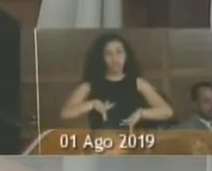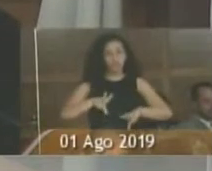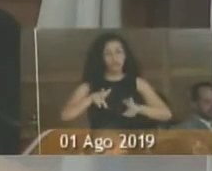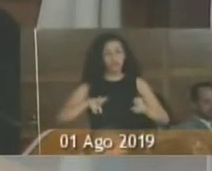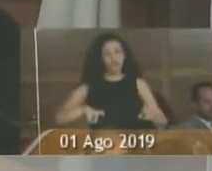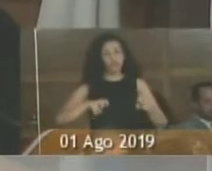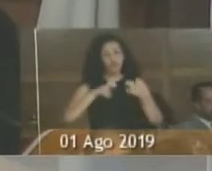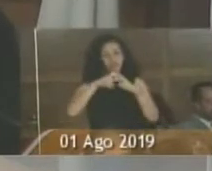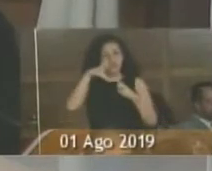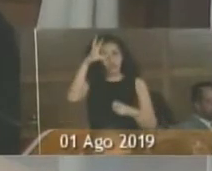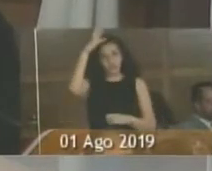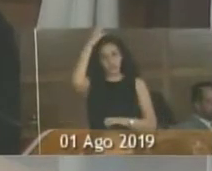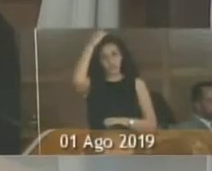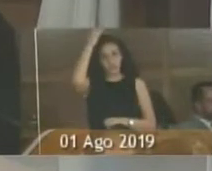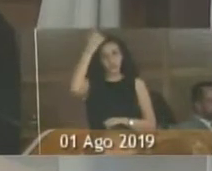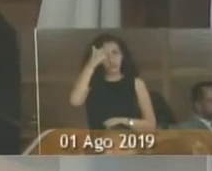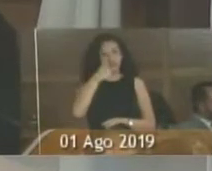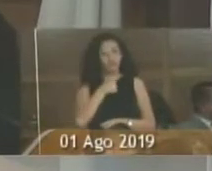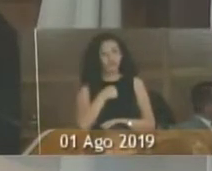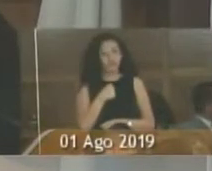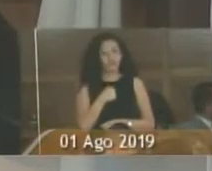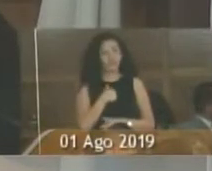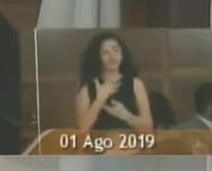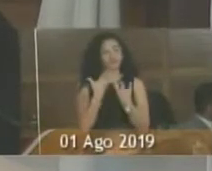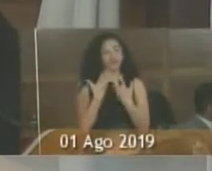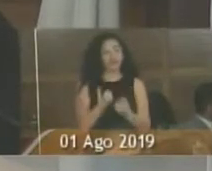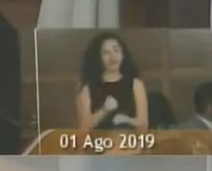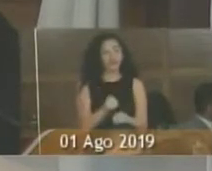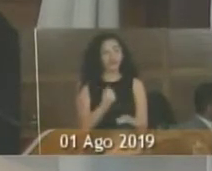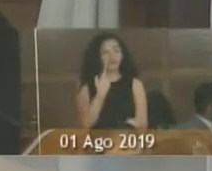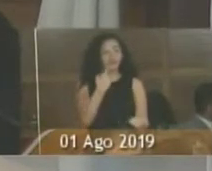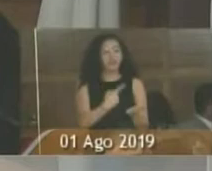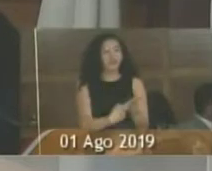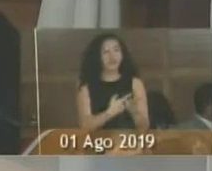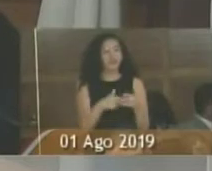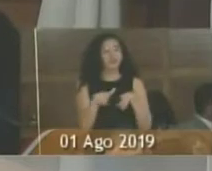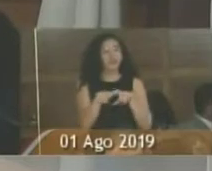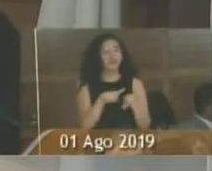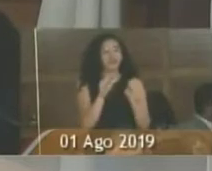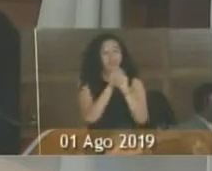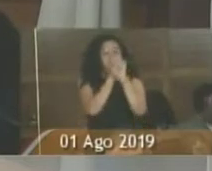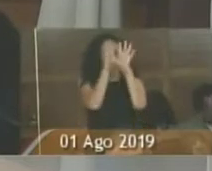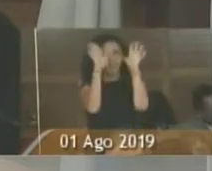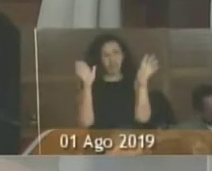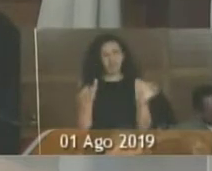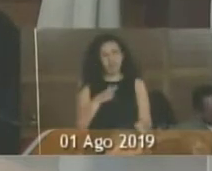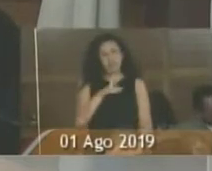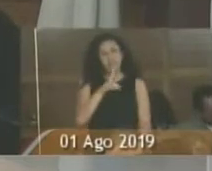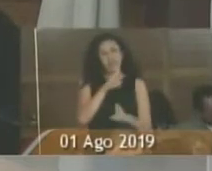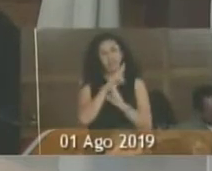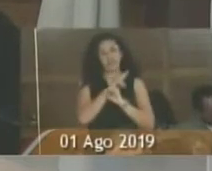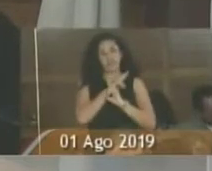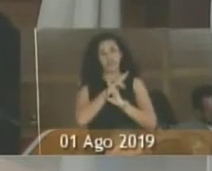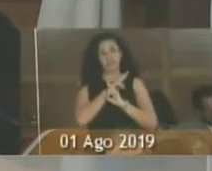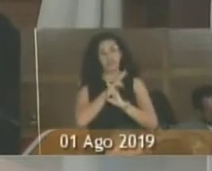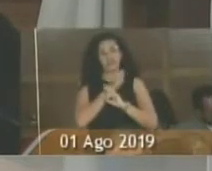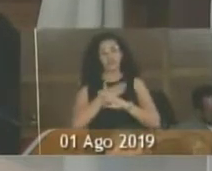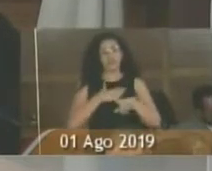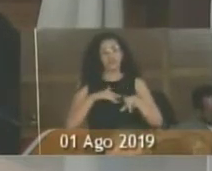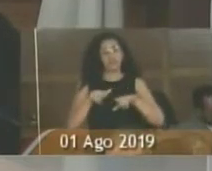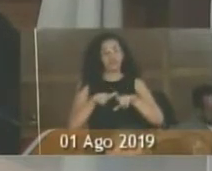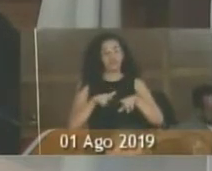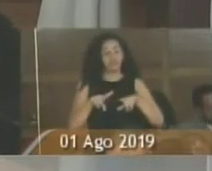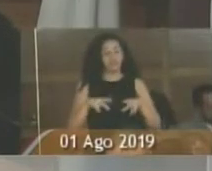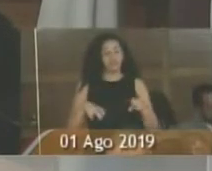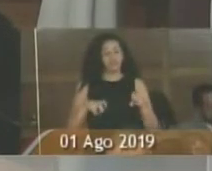Reis, assumo publicamente o compromisso de desempenhar com zelo, transparência e responsabilidade as funções do serviço